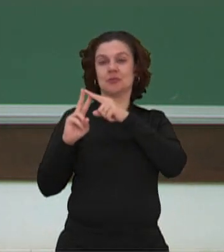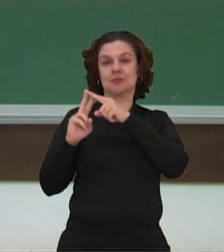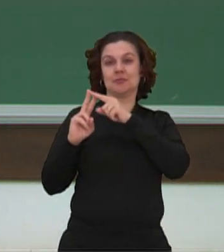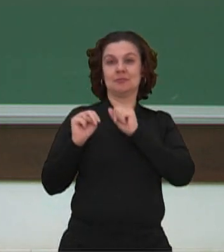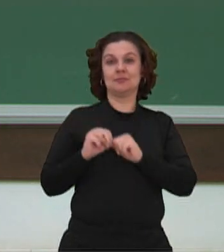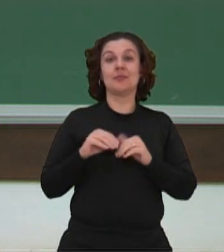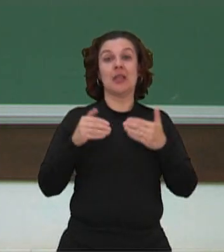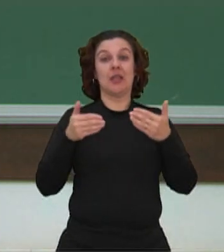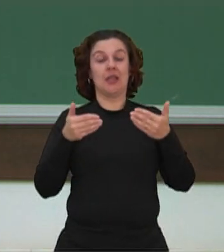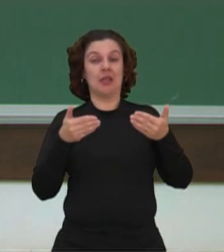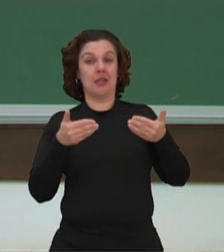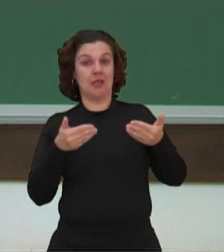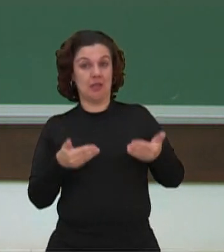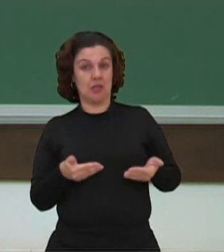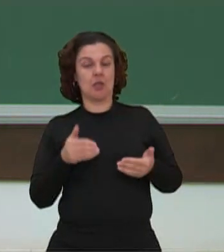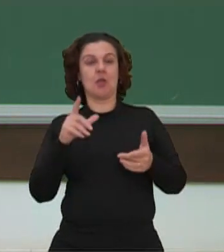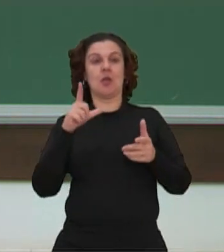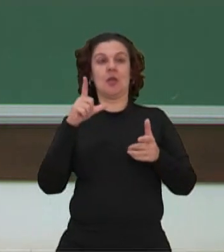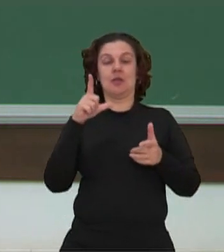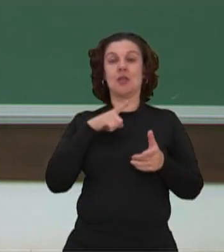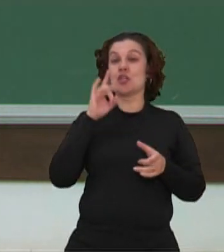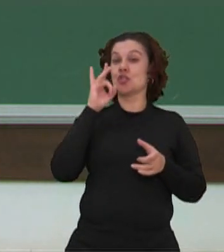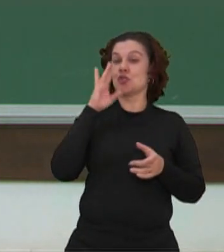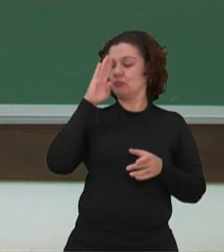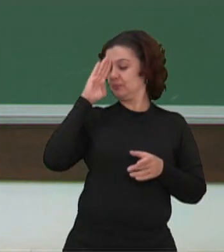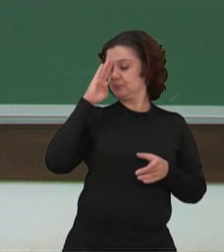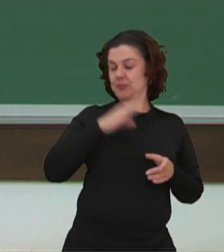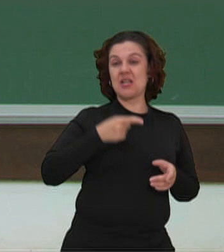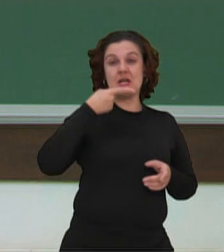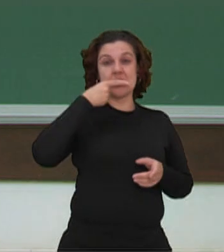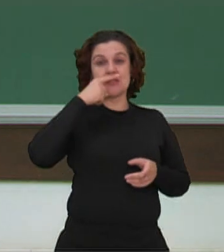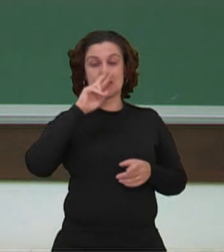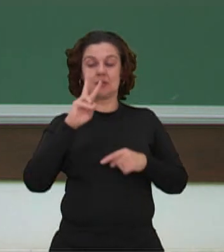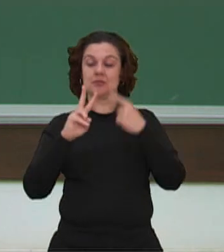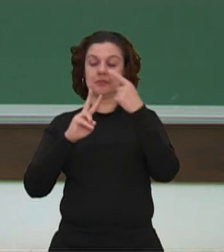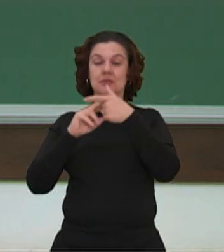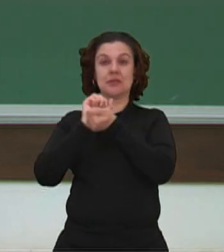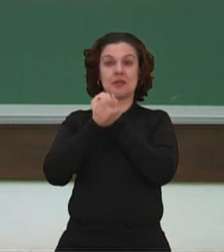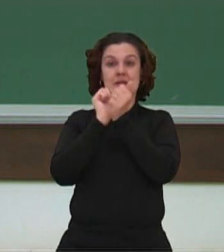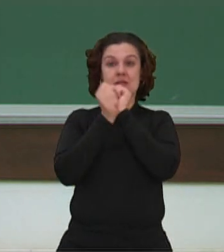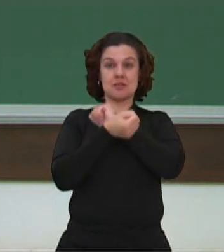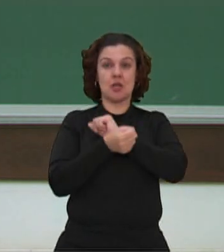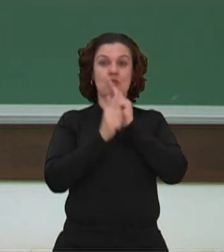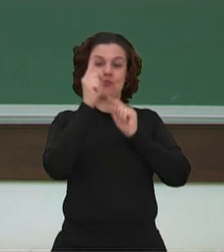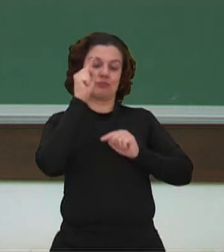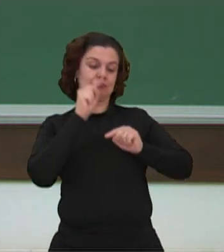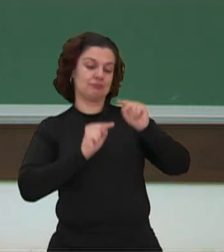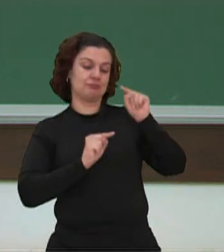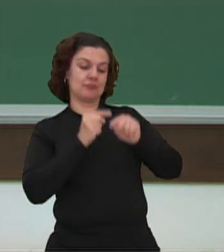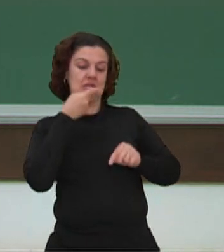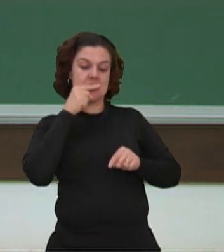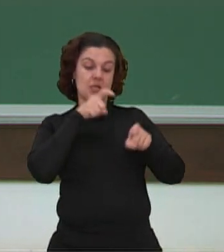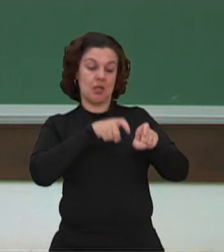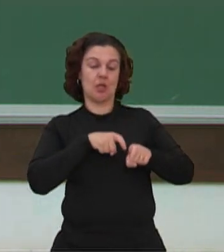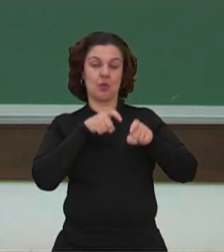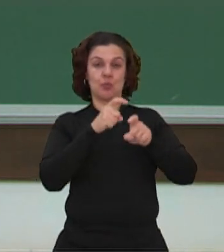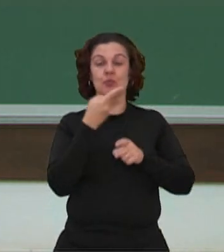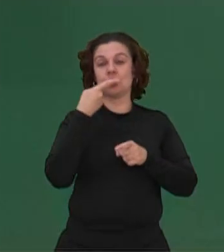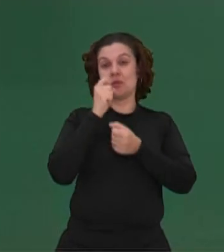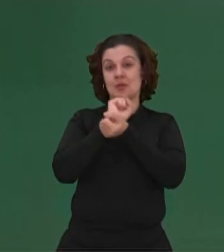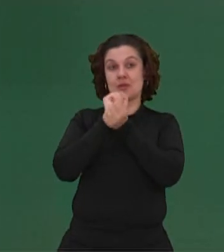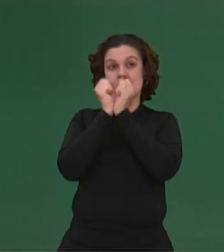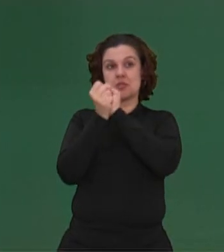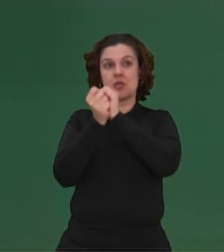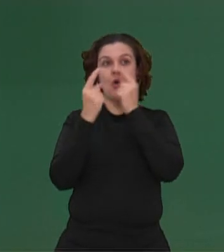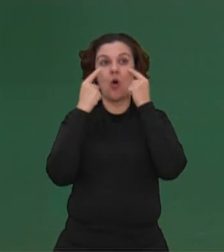cana-de-açúcar. Então, você tem cana-de-açúcar e mão de obra escrava. Então, um produto só, mão de obra escrava. Repare